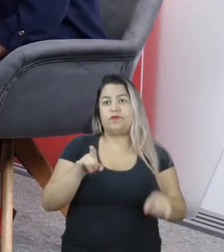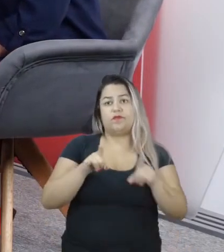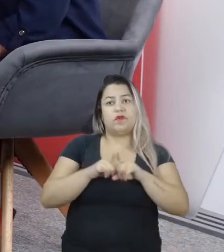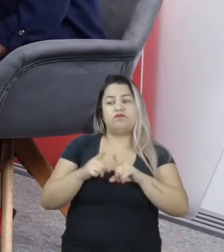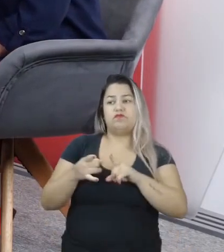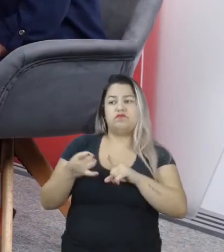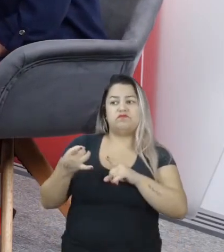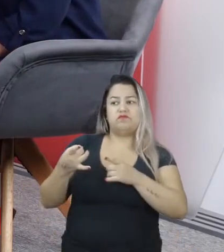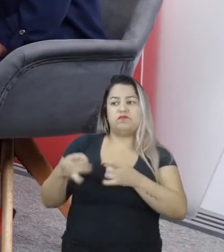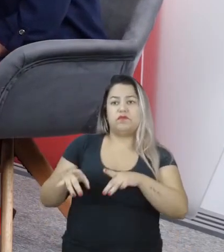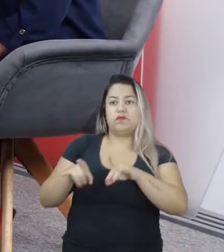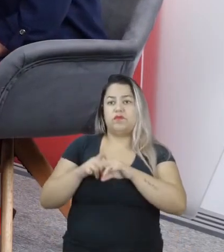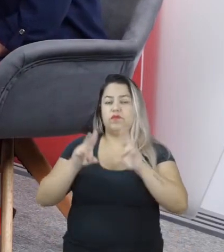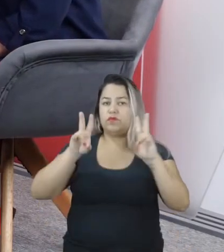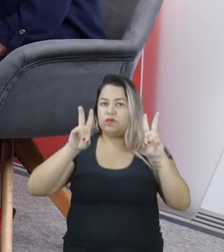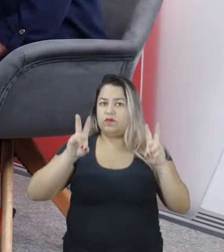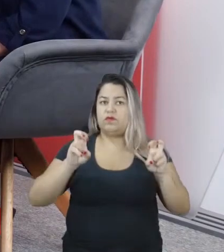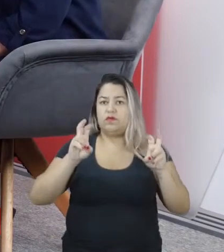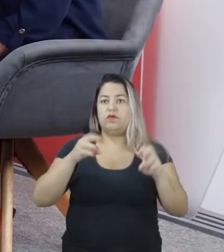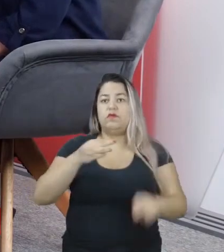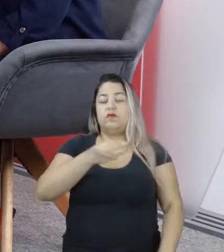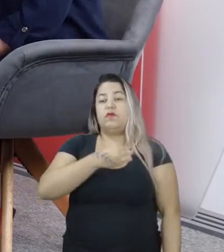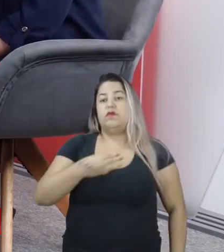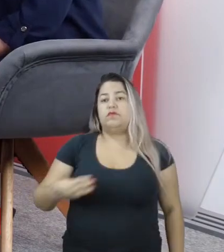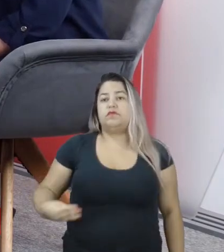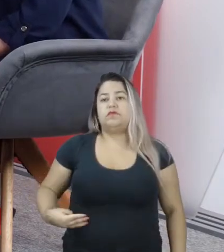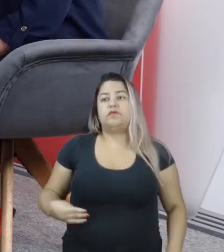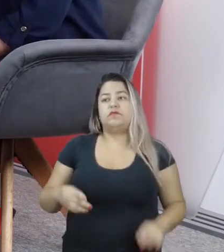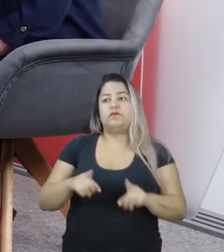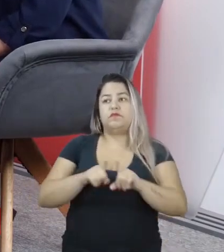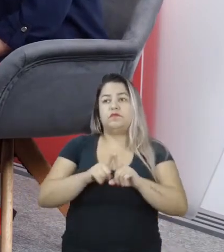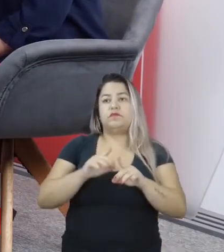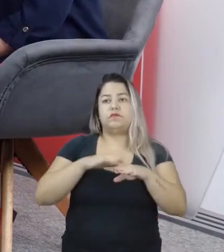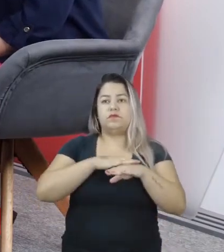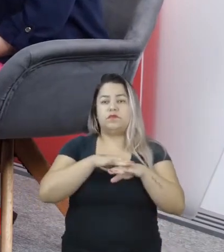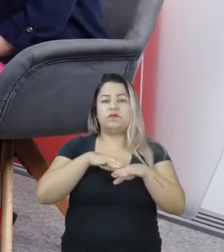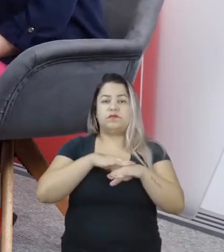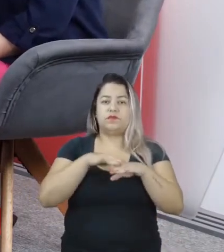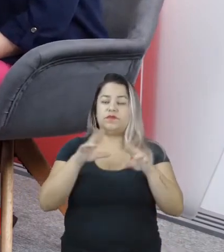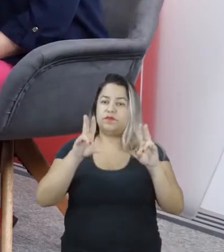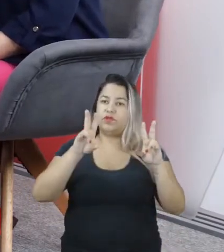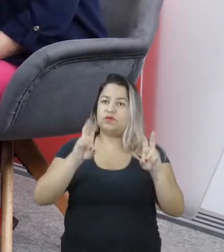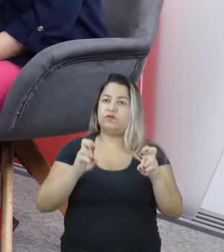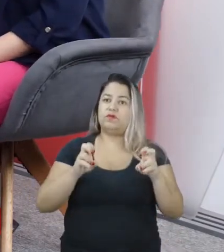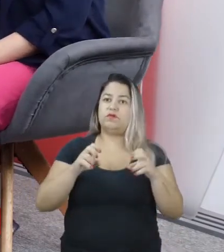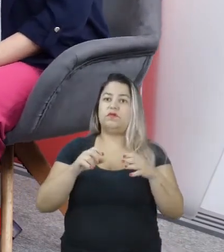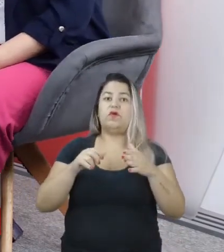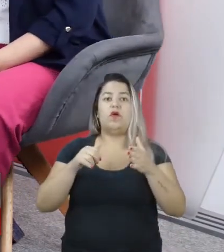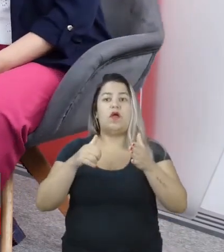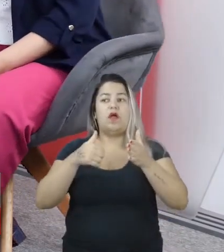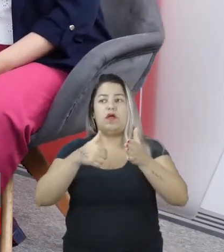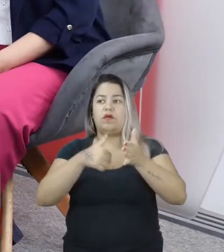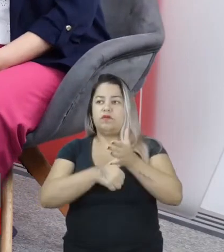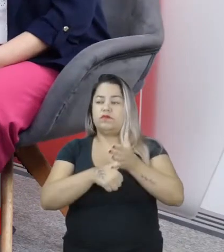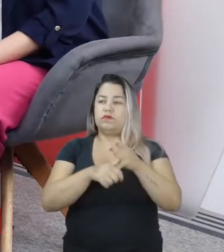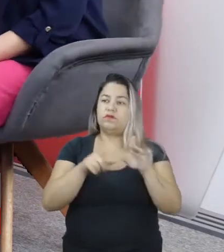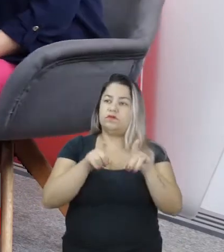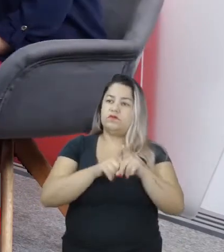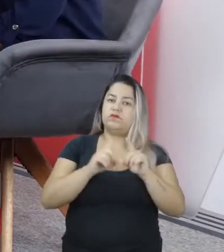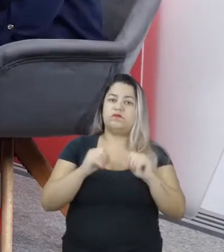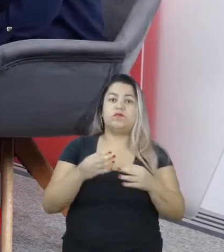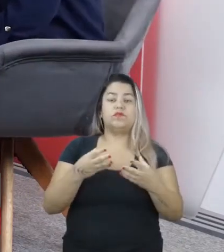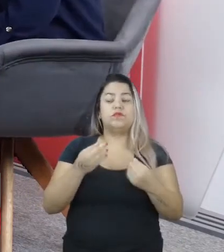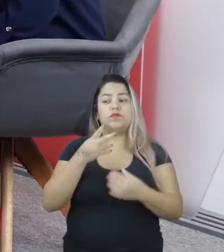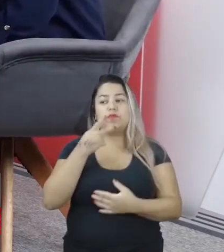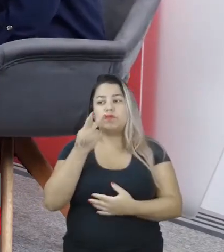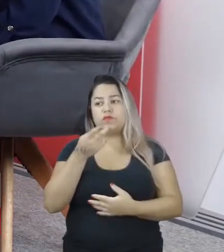costas. Tem um outro tema aqui também, ministra, que a gente tem aqui para conversar, que é a nova carteira de identidade, que também está sendo muito